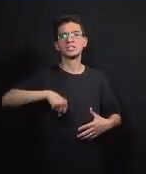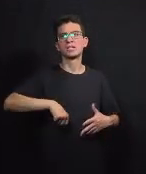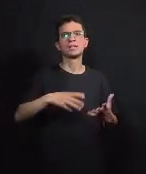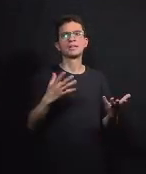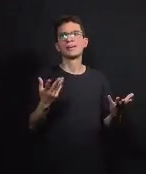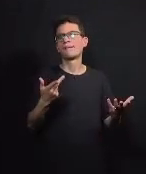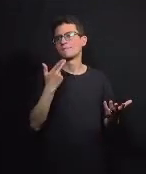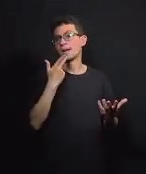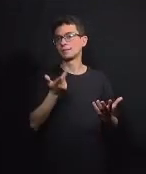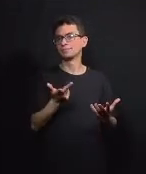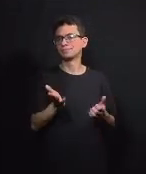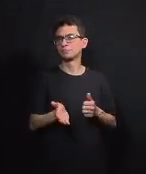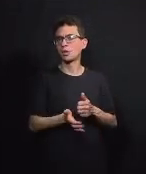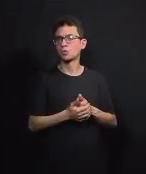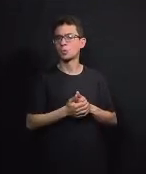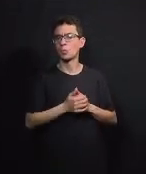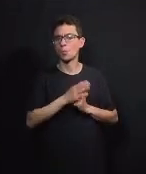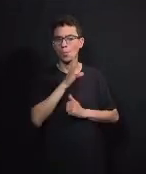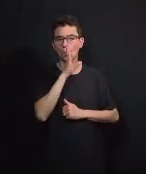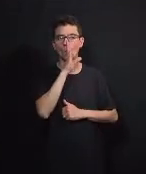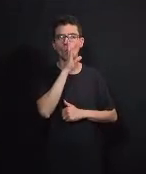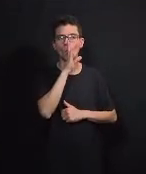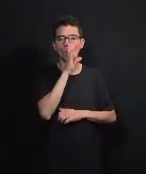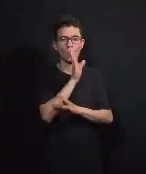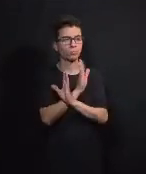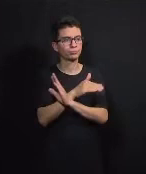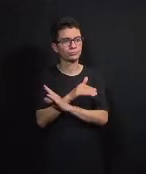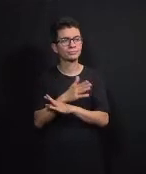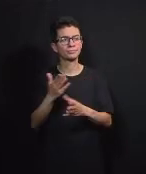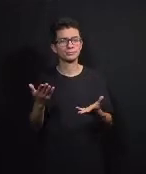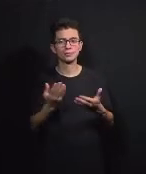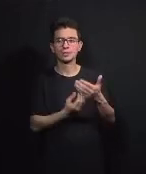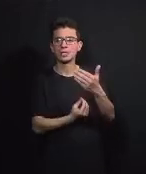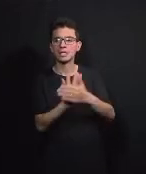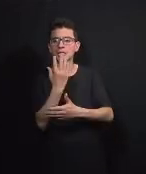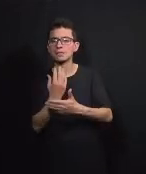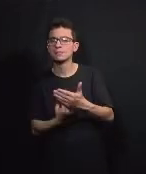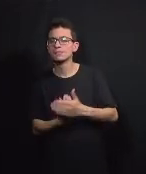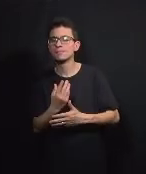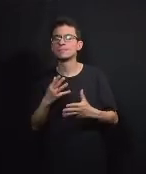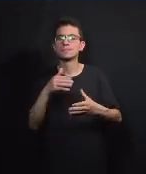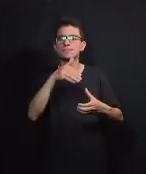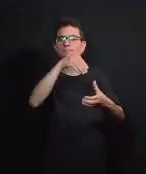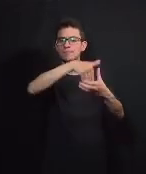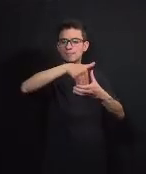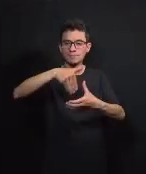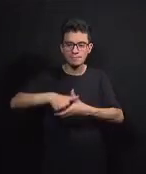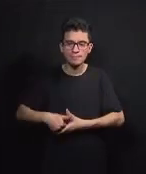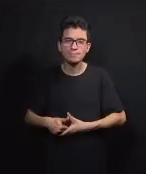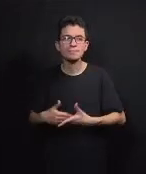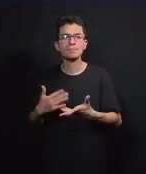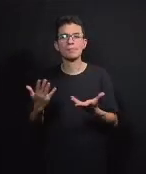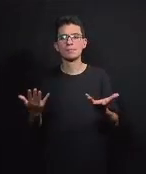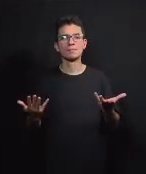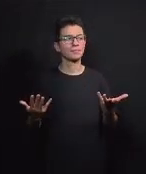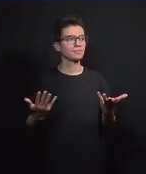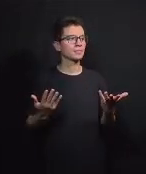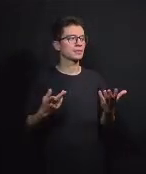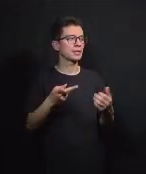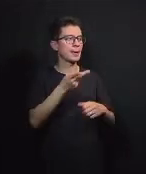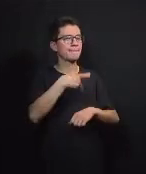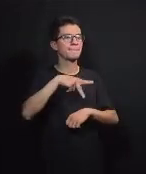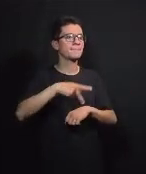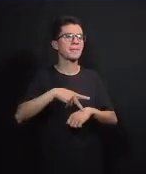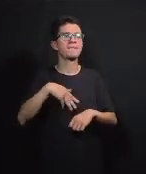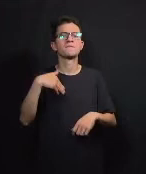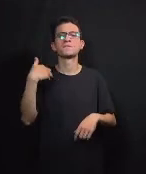digamos, disfarçado com a realização de eleições, com atentados misteriosos,